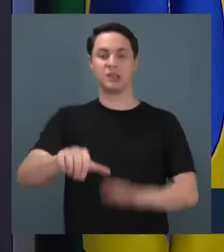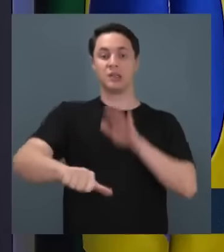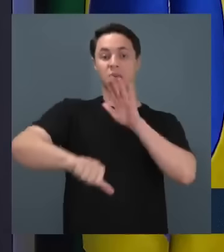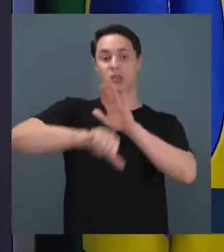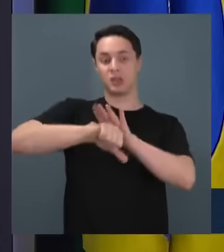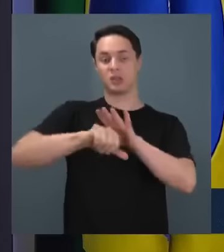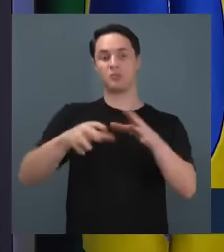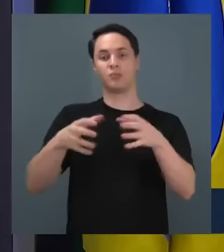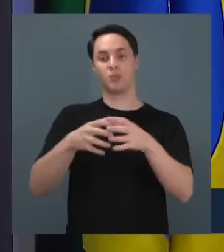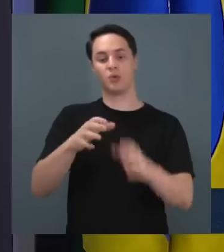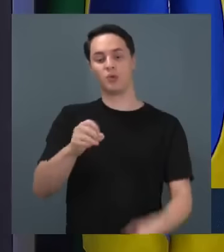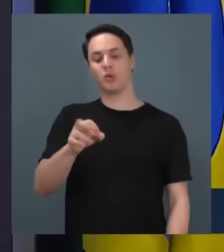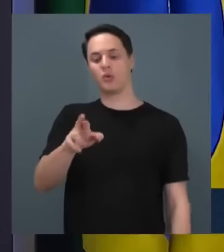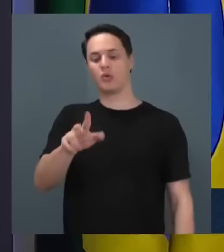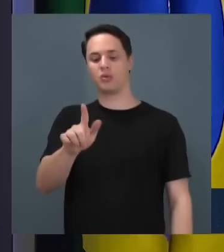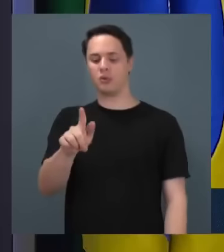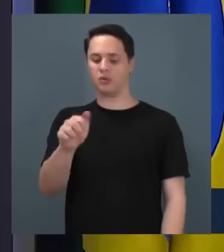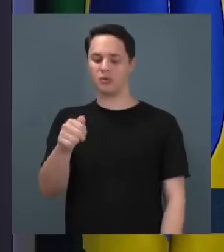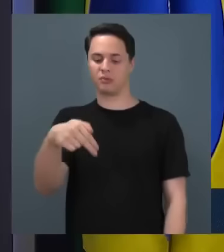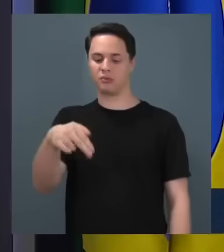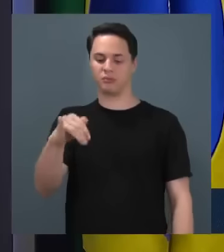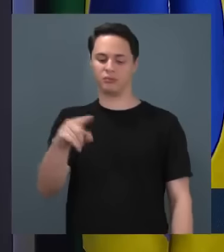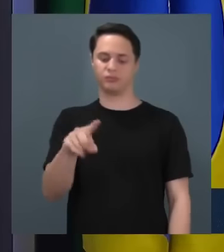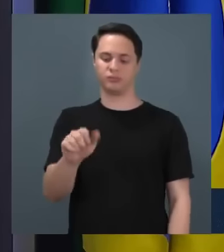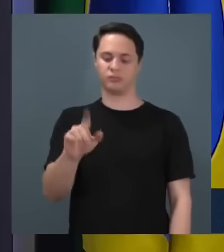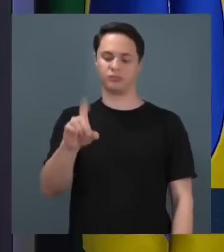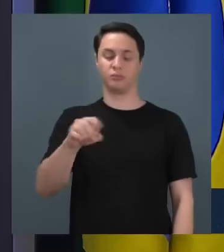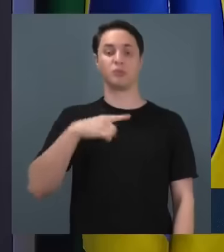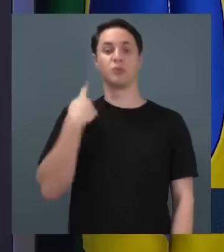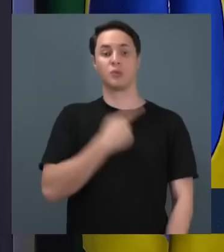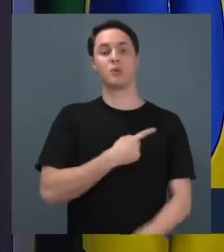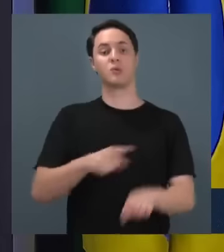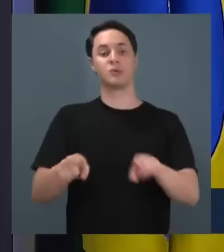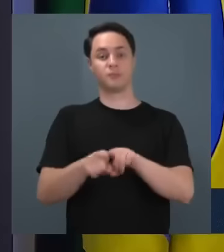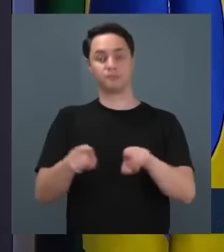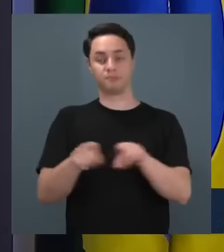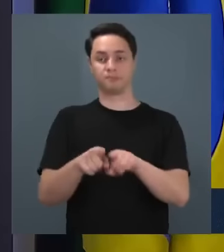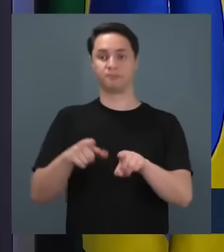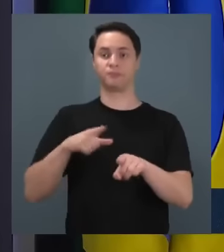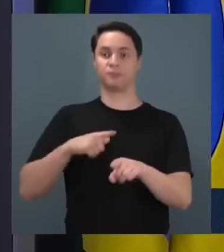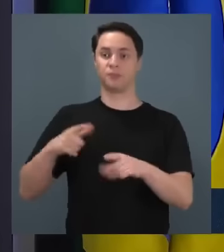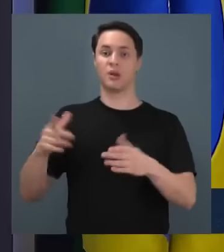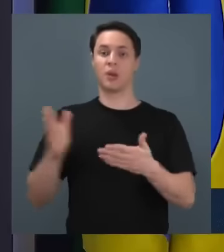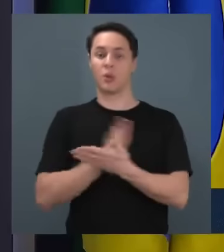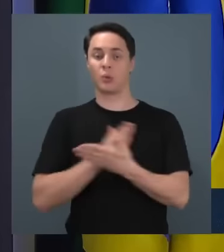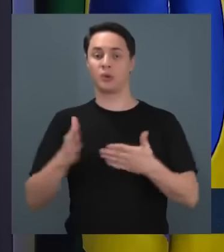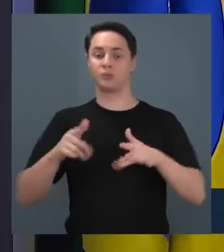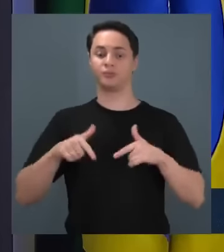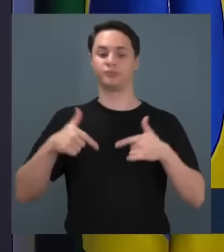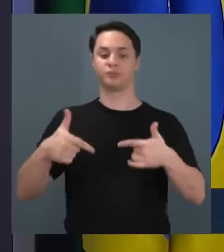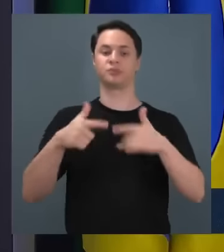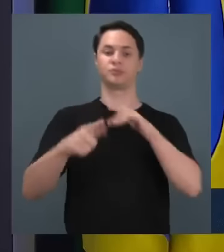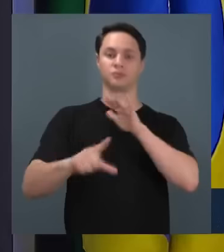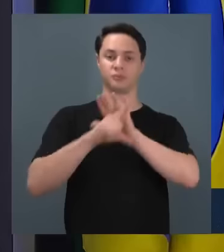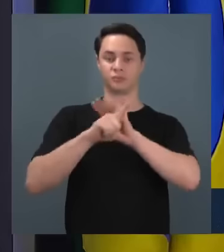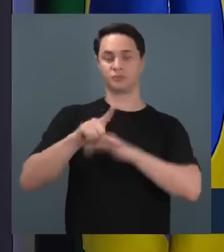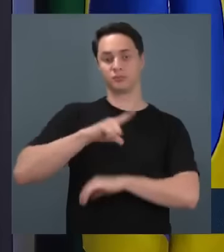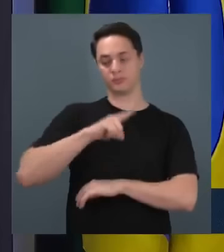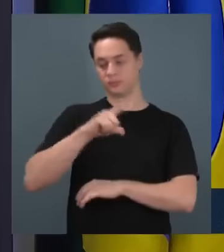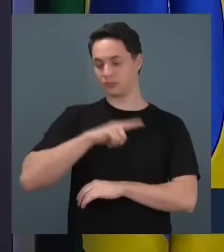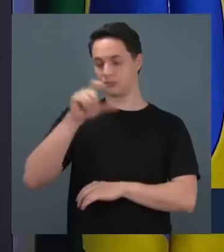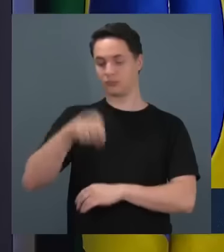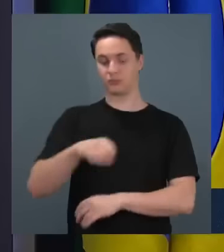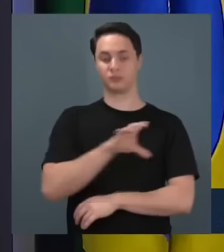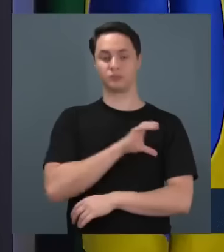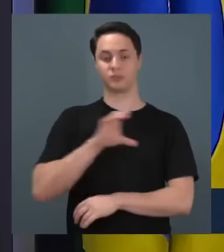organizado, e nós também vamos aqui tomar algumas medidas legislativas na